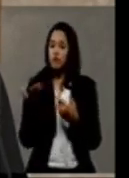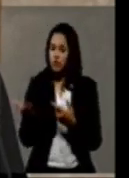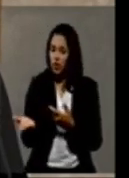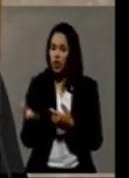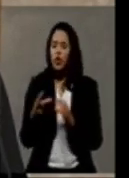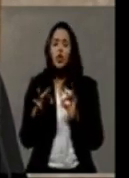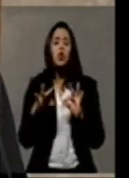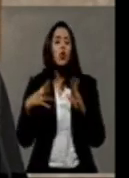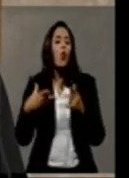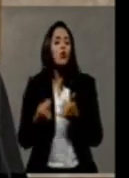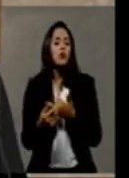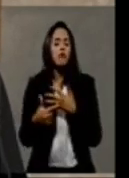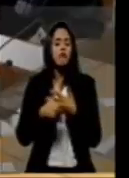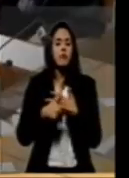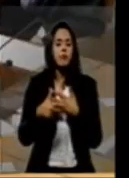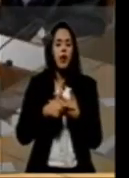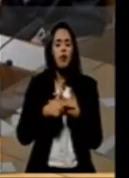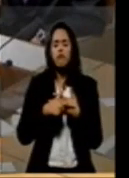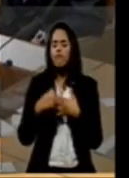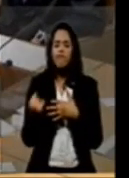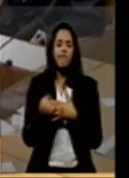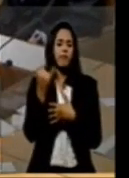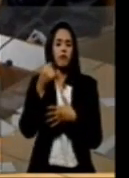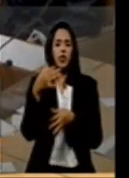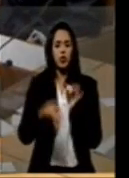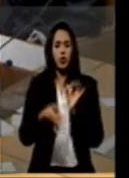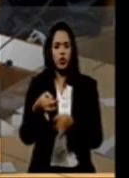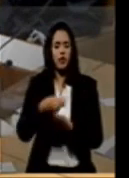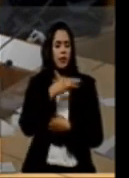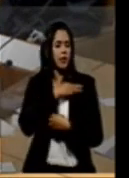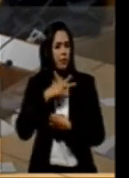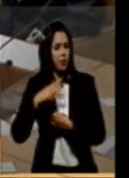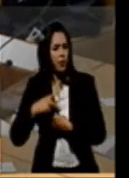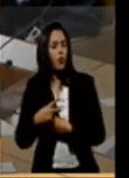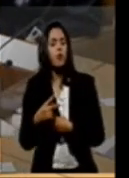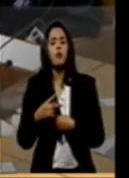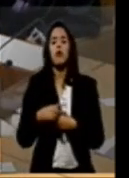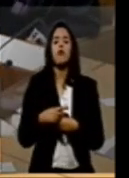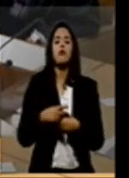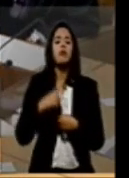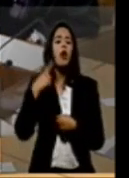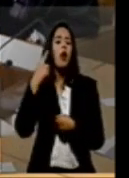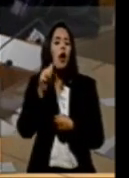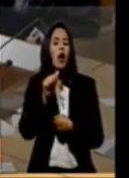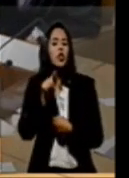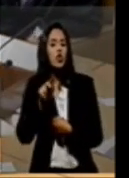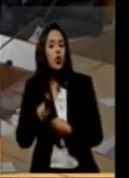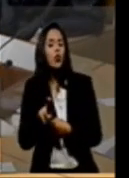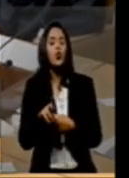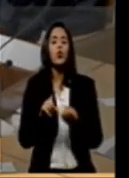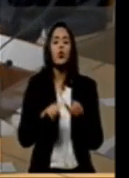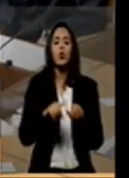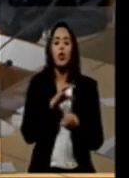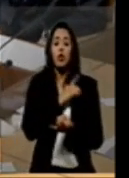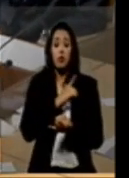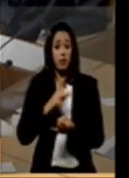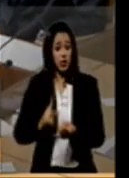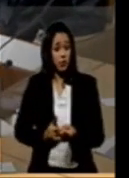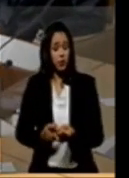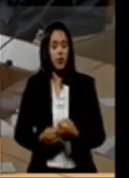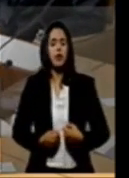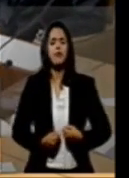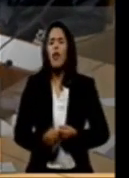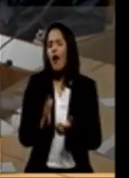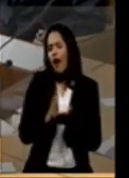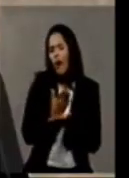as funções essenciais à justiça o ministério público advocacia pública privada e defensoria esses são apenas